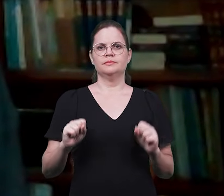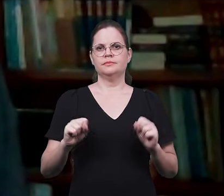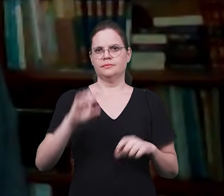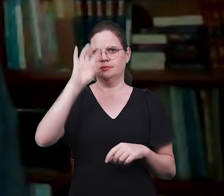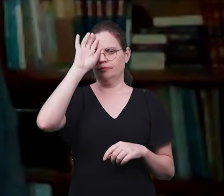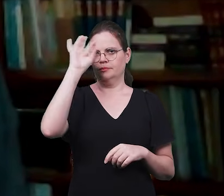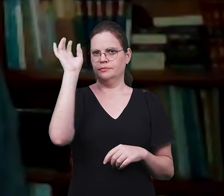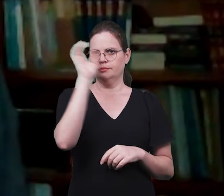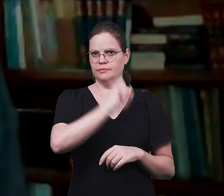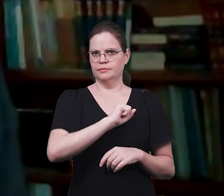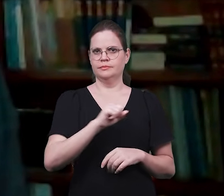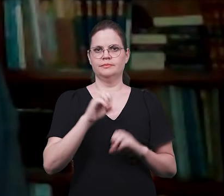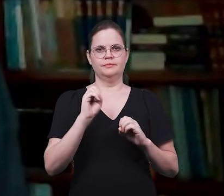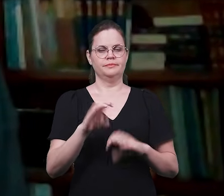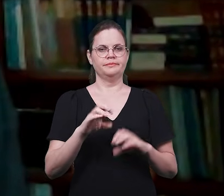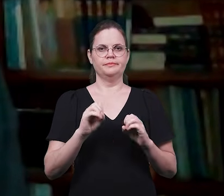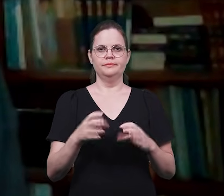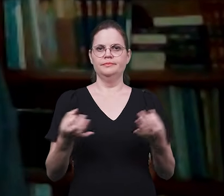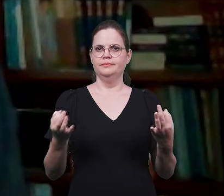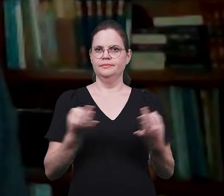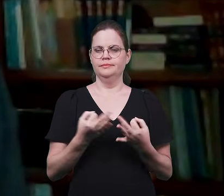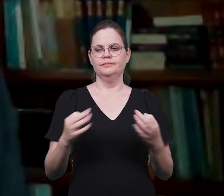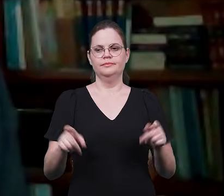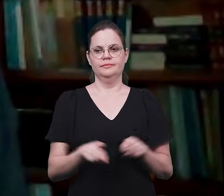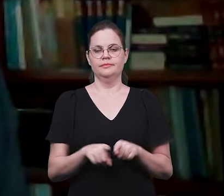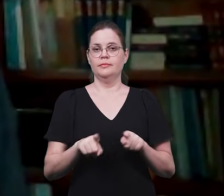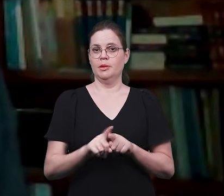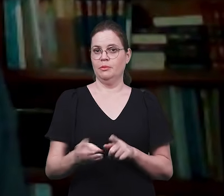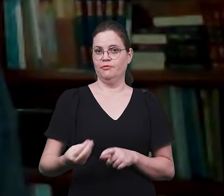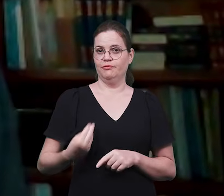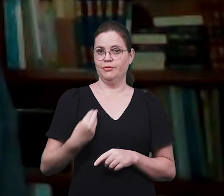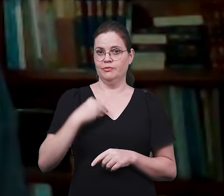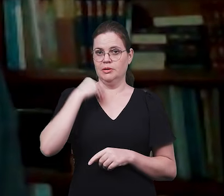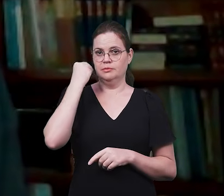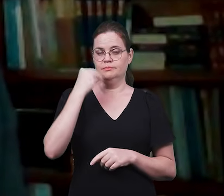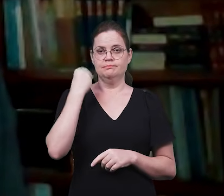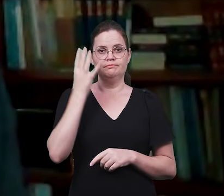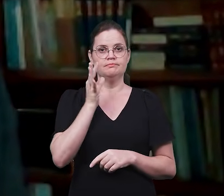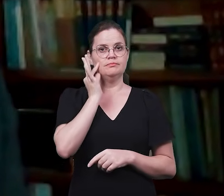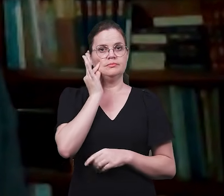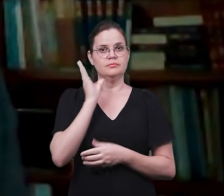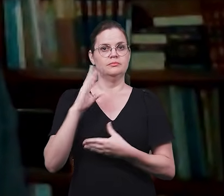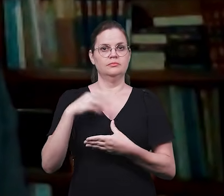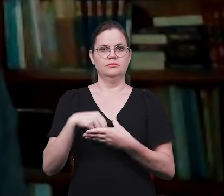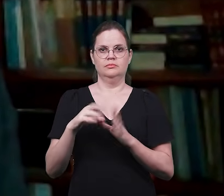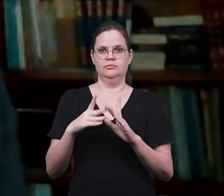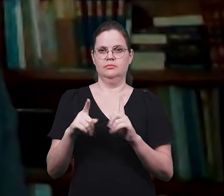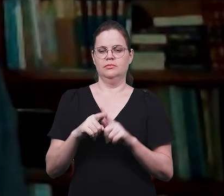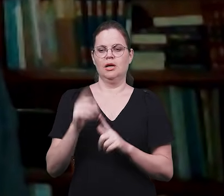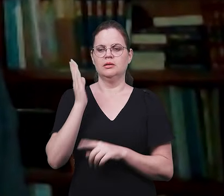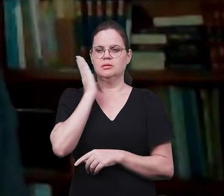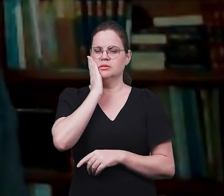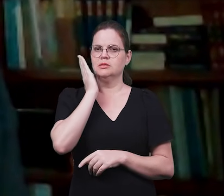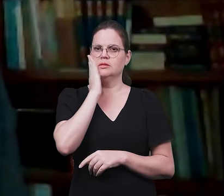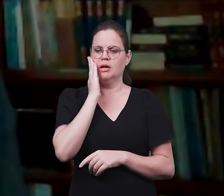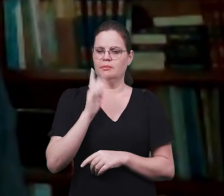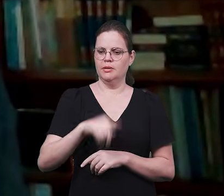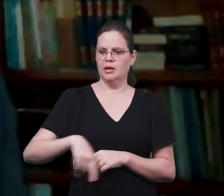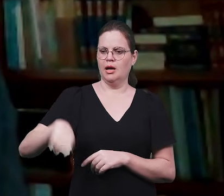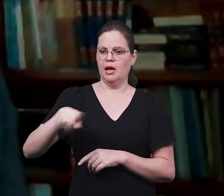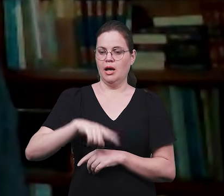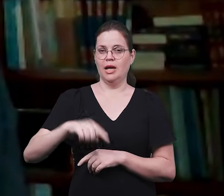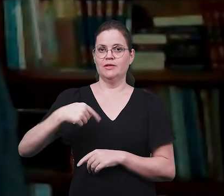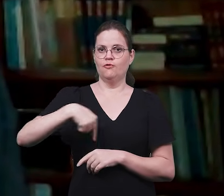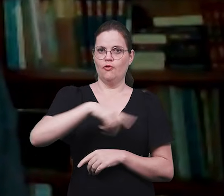filhos eles possam ter um ensino perfeito, puro, com exemplo, e viver isso na vida da igreja e saber se